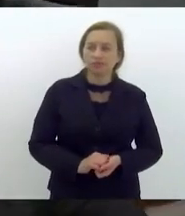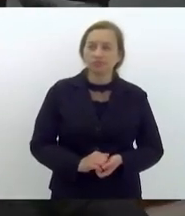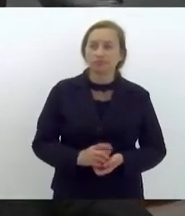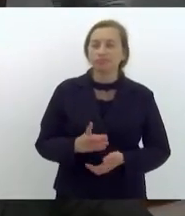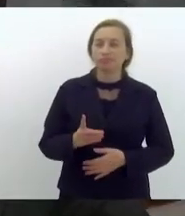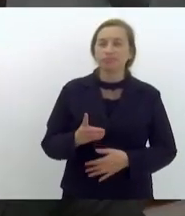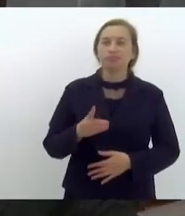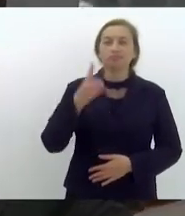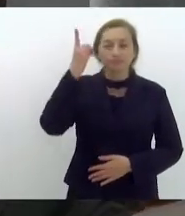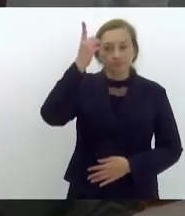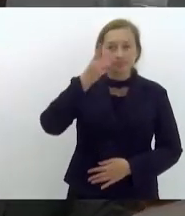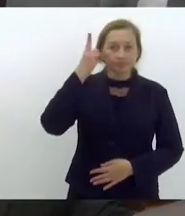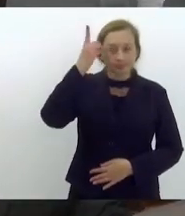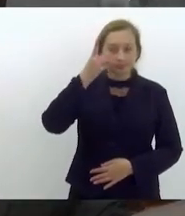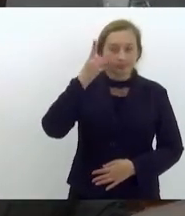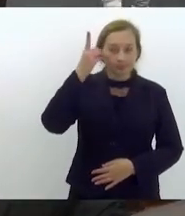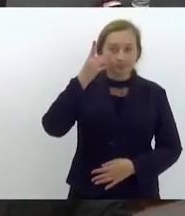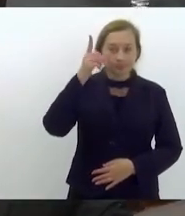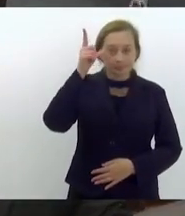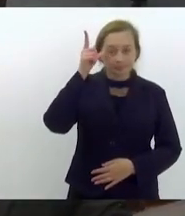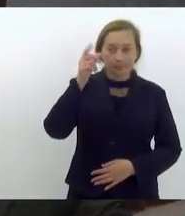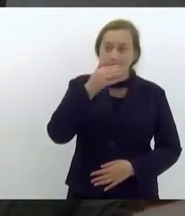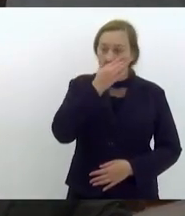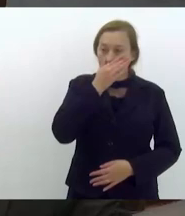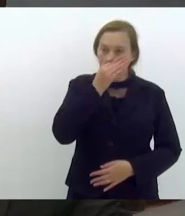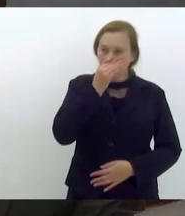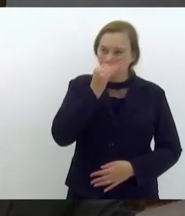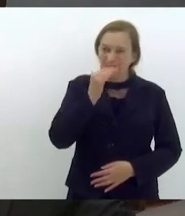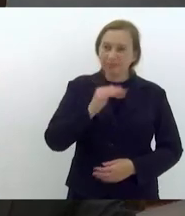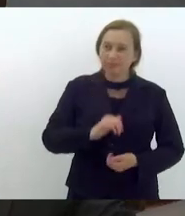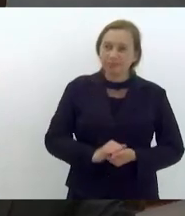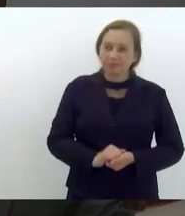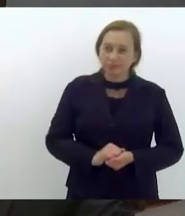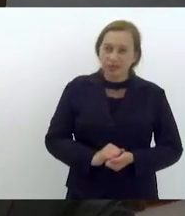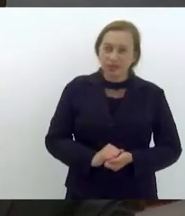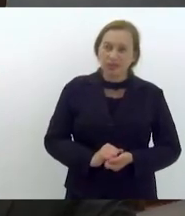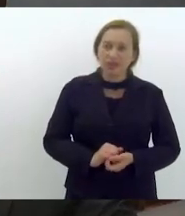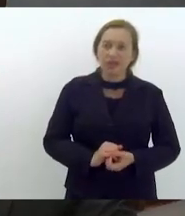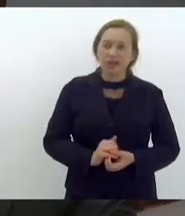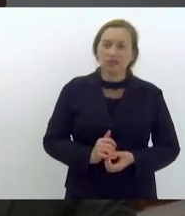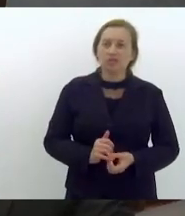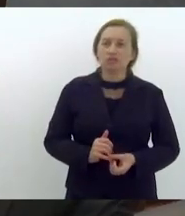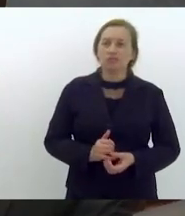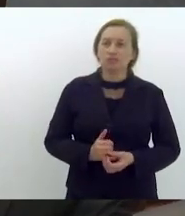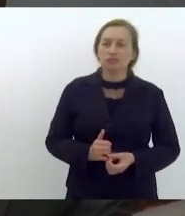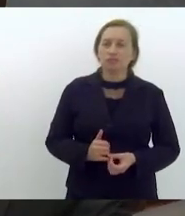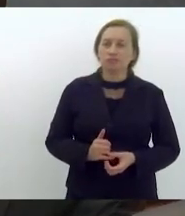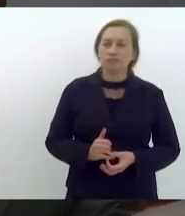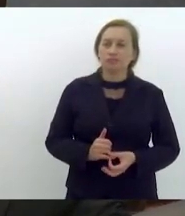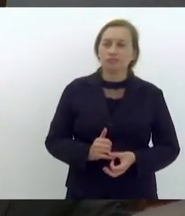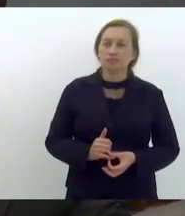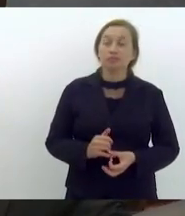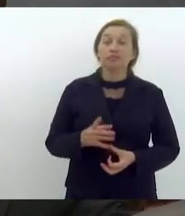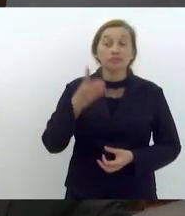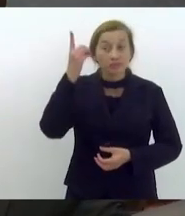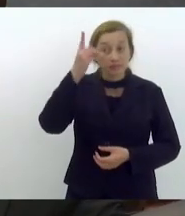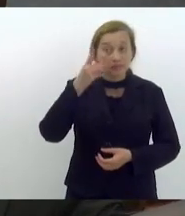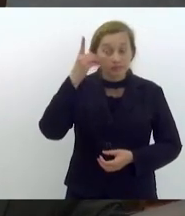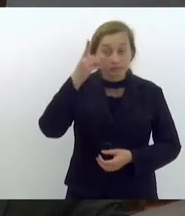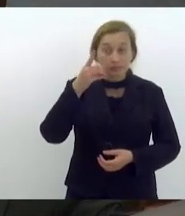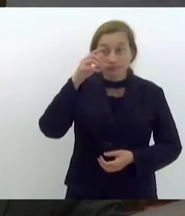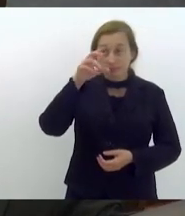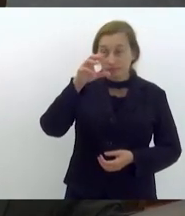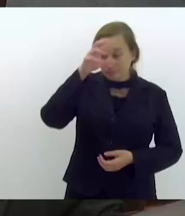a próxima declaração deputada Lucinha Obrigada tia Ju né mais uma vez